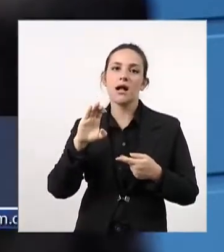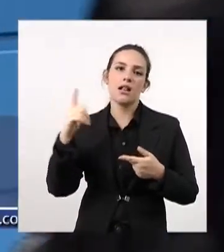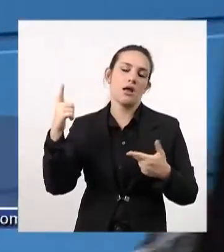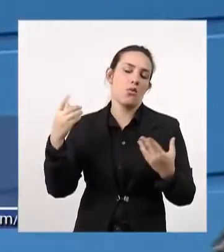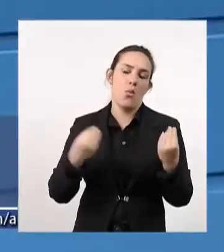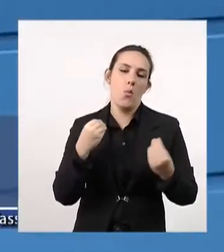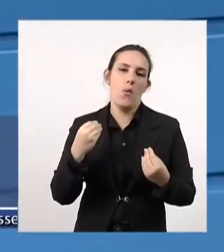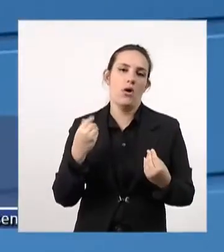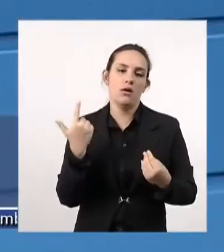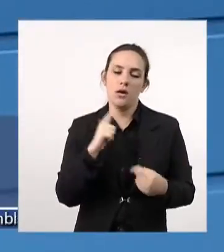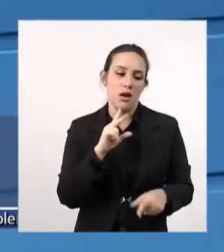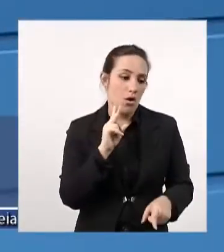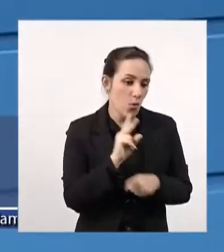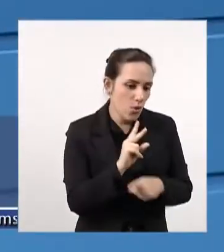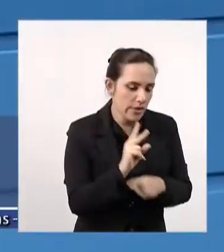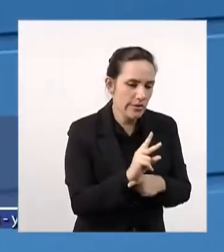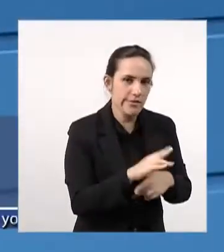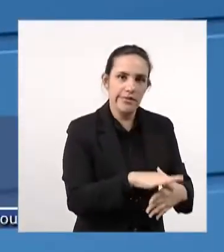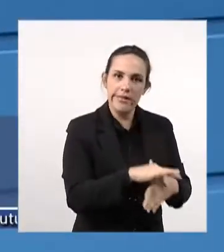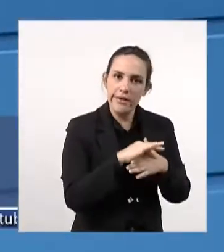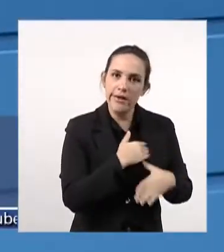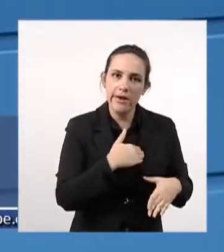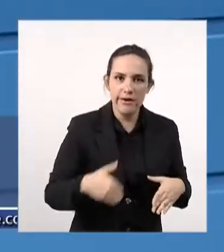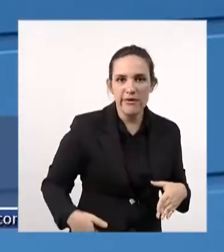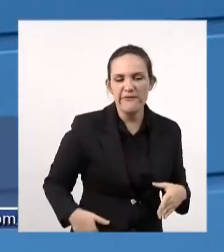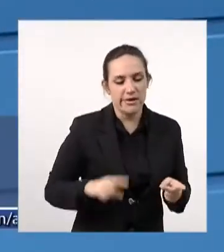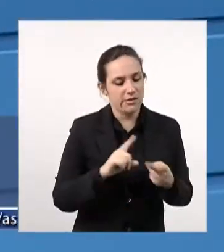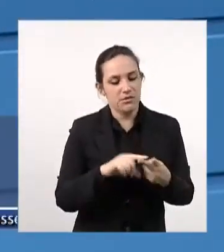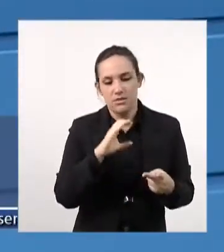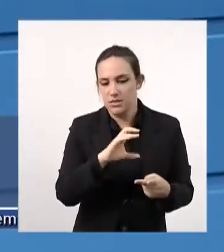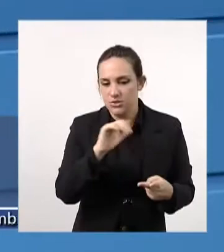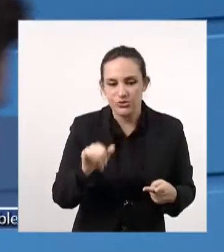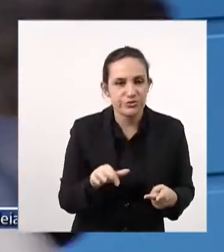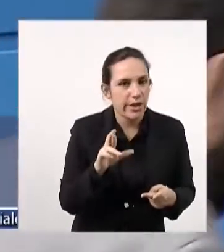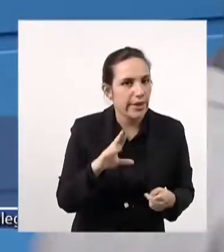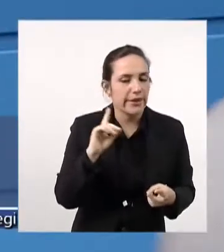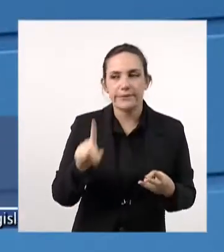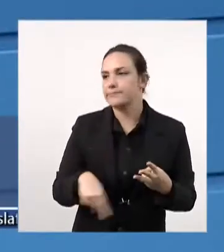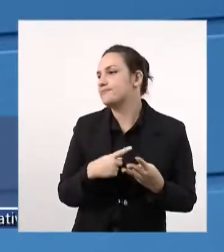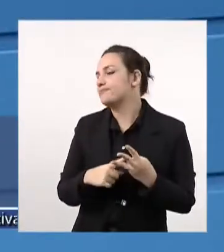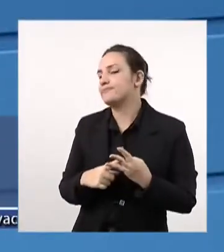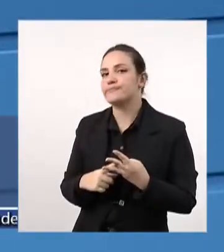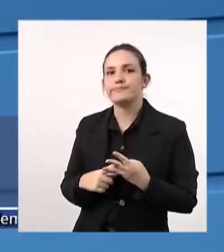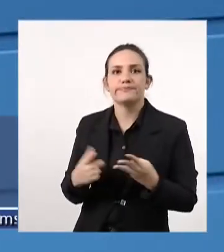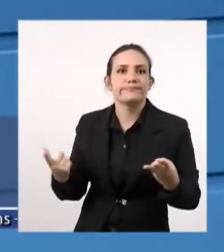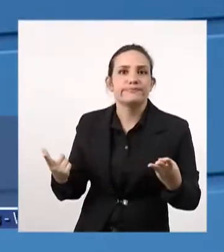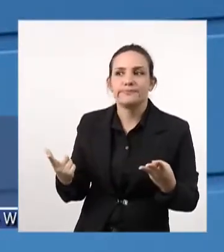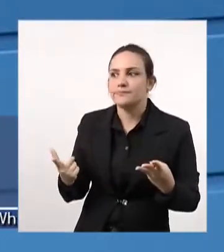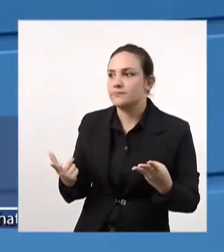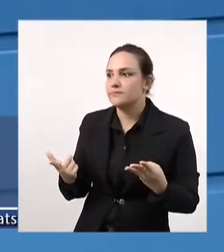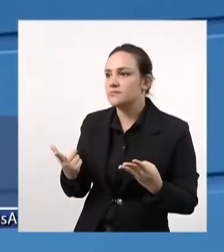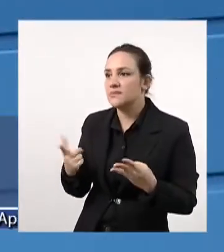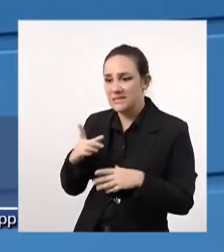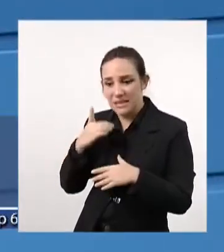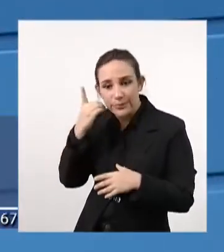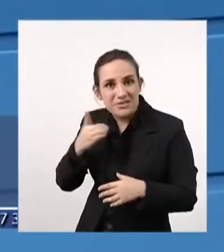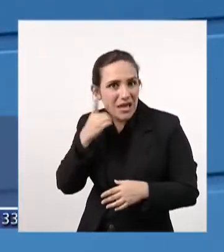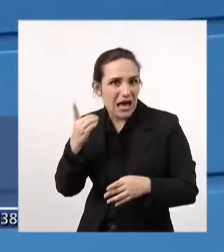difícil, Vossa Excelência, conciliar CCJ com a liderança do governo e com o seu mandato,